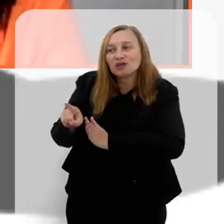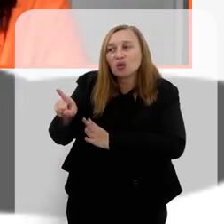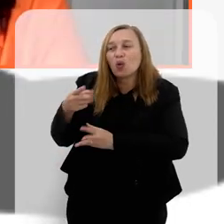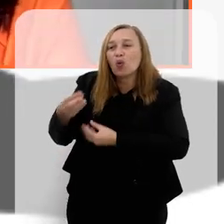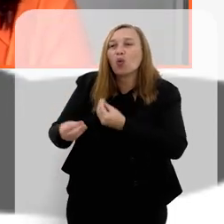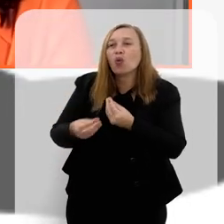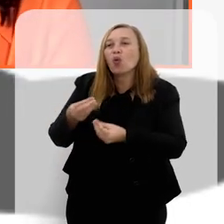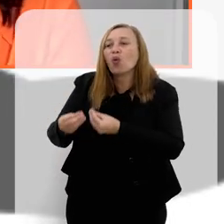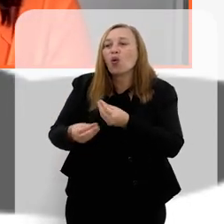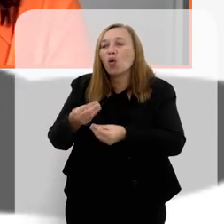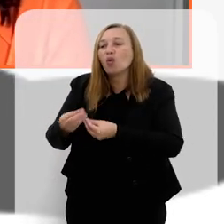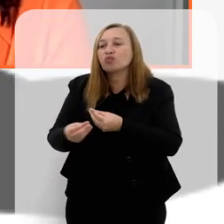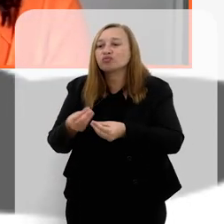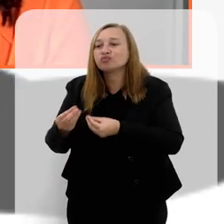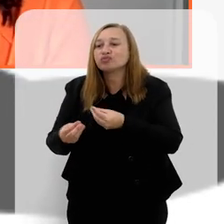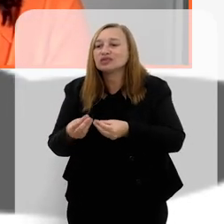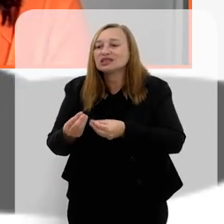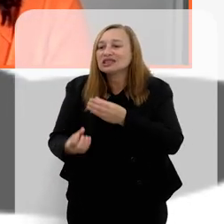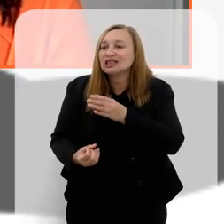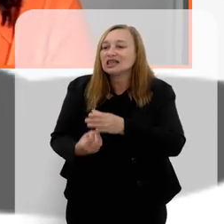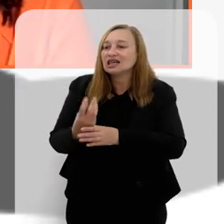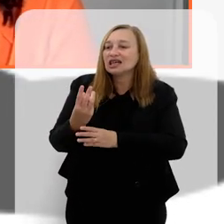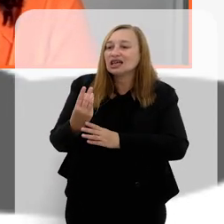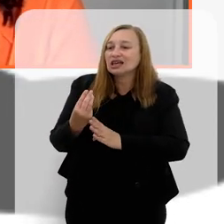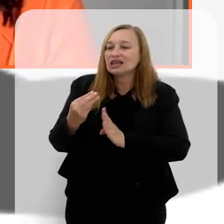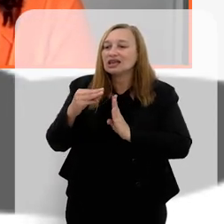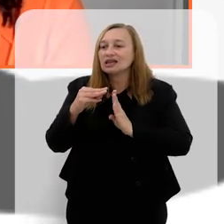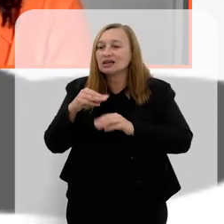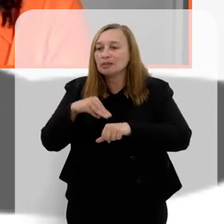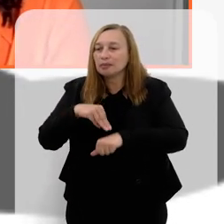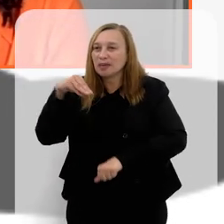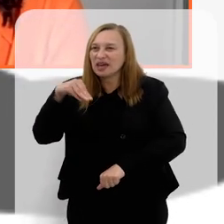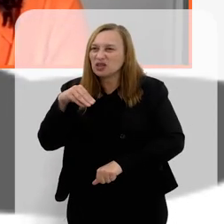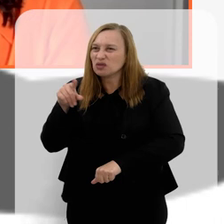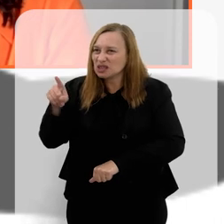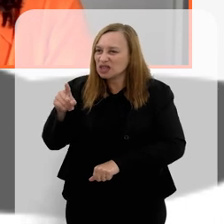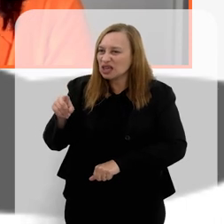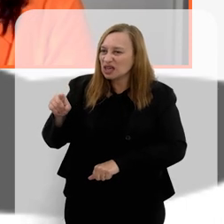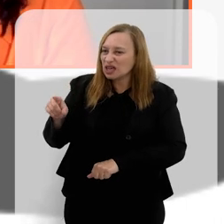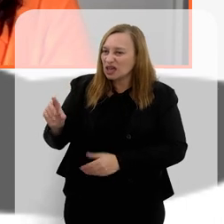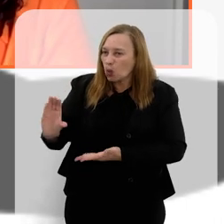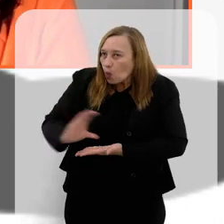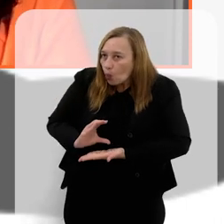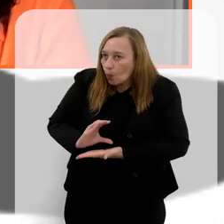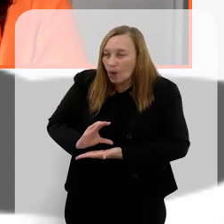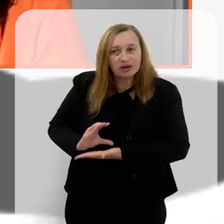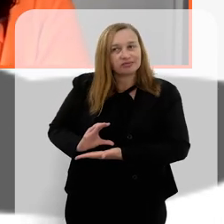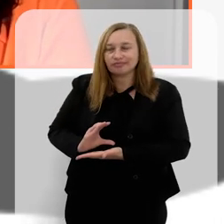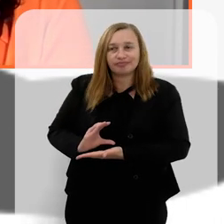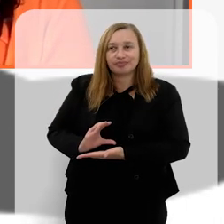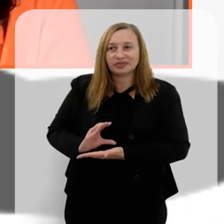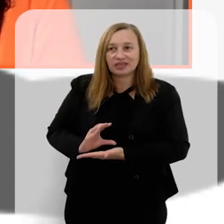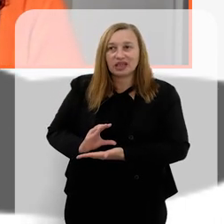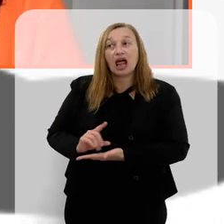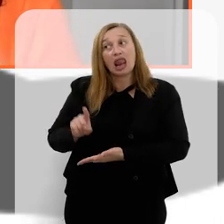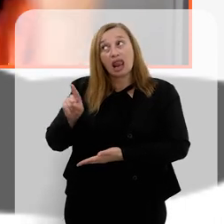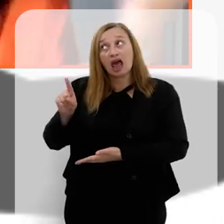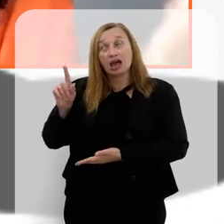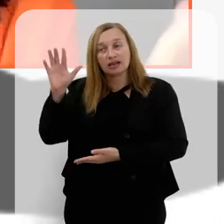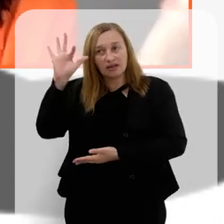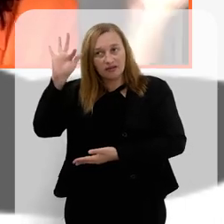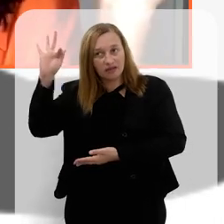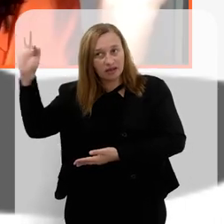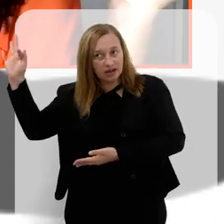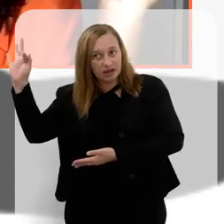pergunta: como que se estabelece esse método? E outra coisa, vocês têm fins lucrativos? Não, não. Nós lá